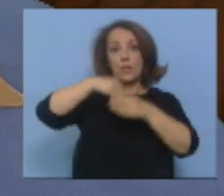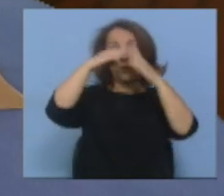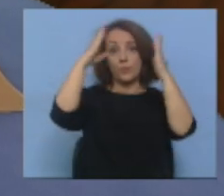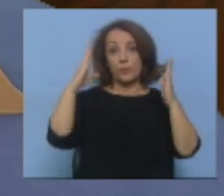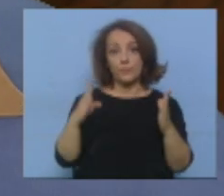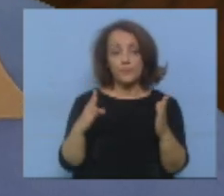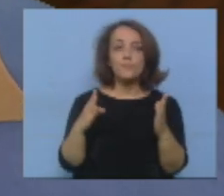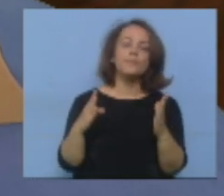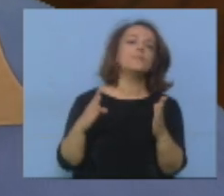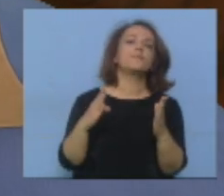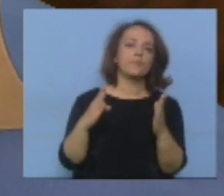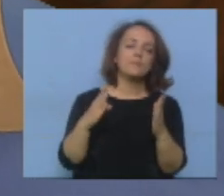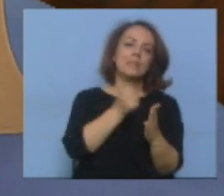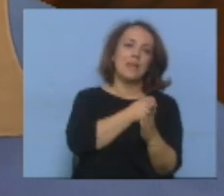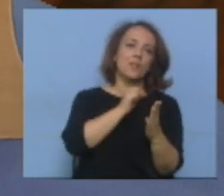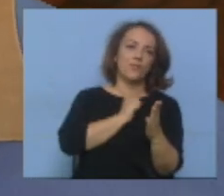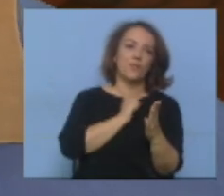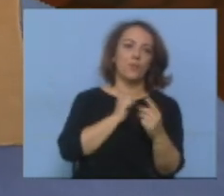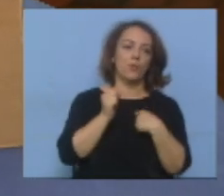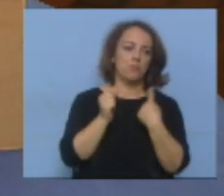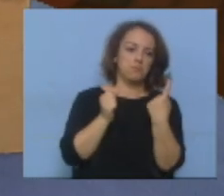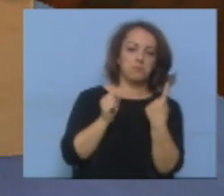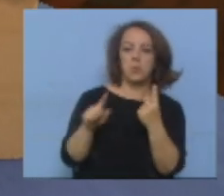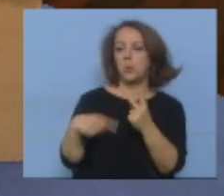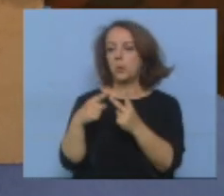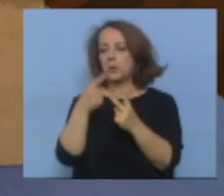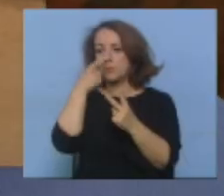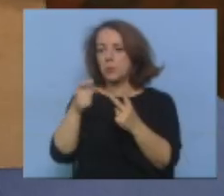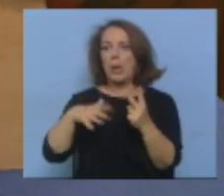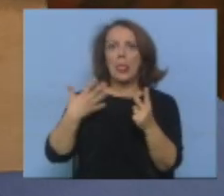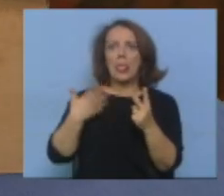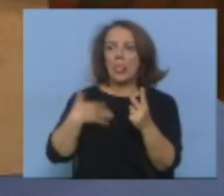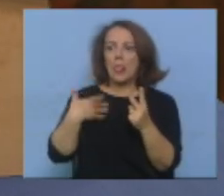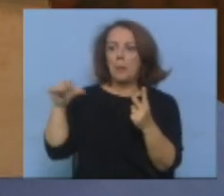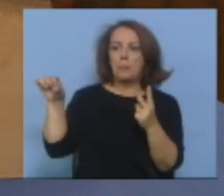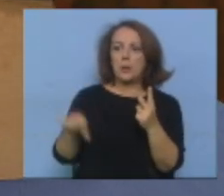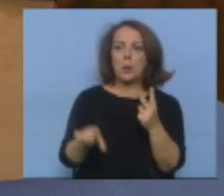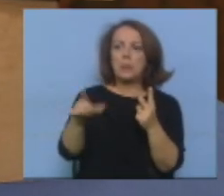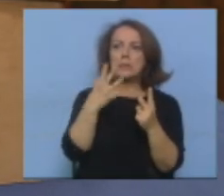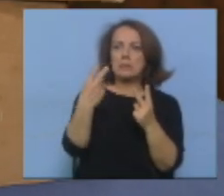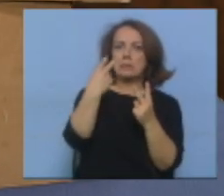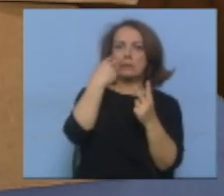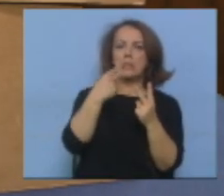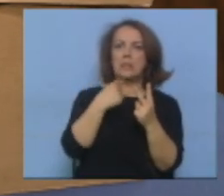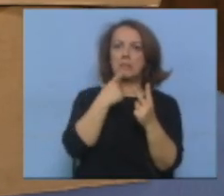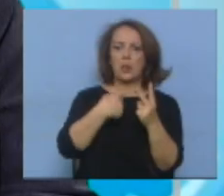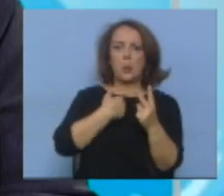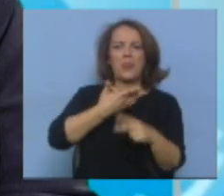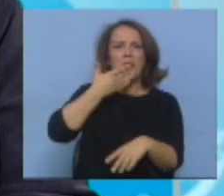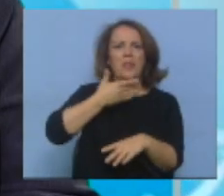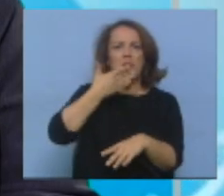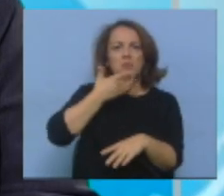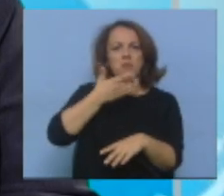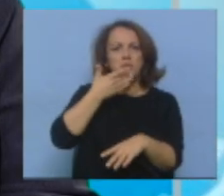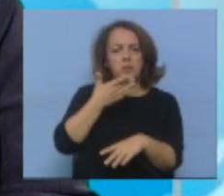está com mais pânico do que eu, não é? E tem muito receio porque acha que eu faço coisas demais, não é? Mas eu